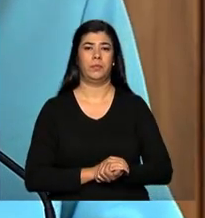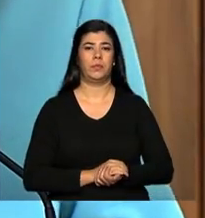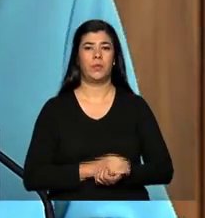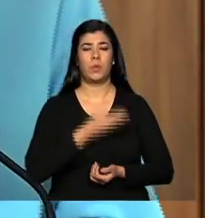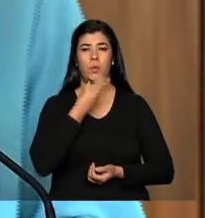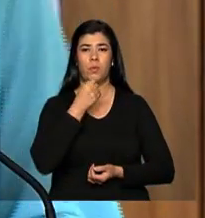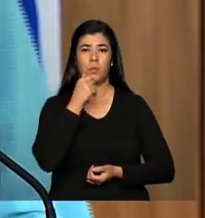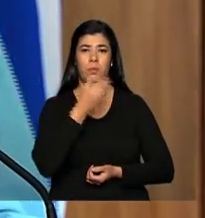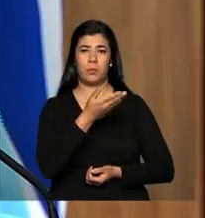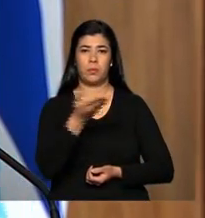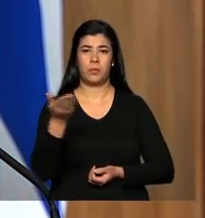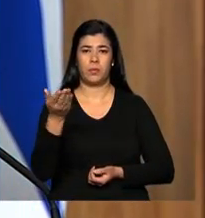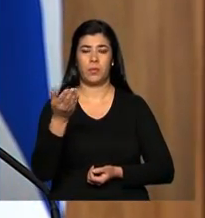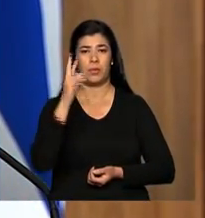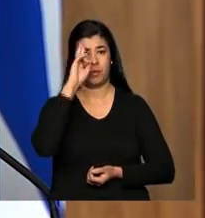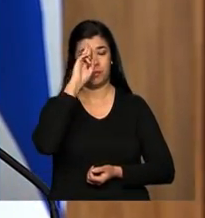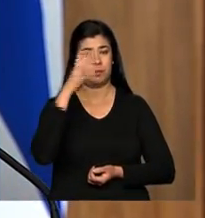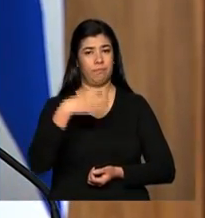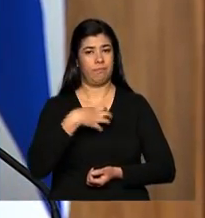uma grande satisfação